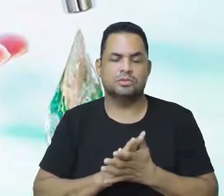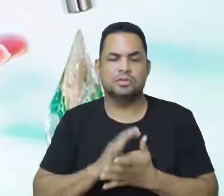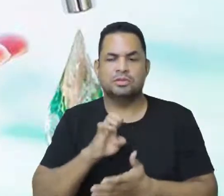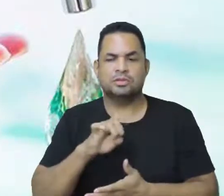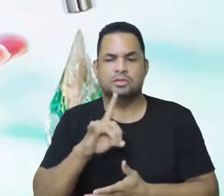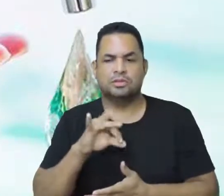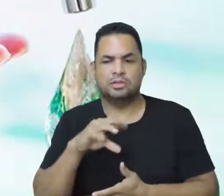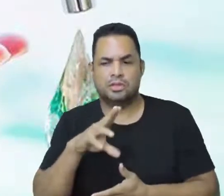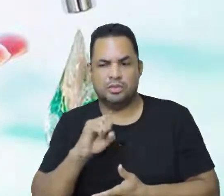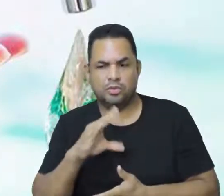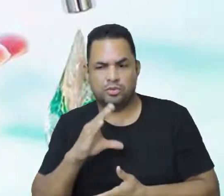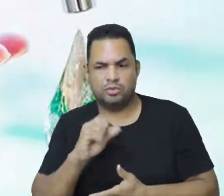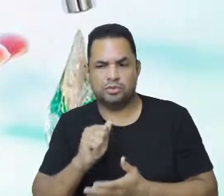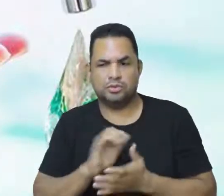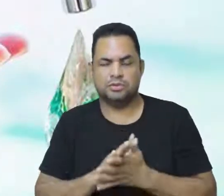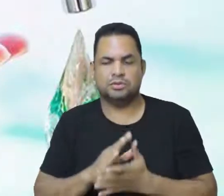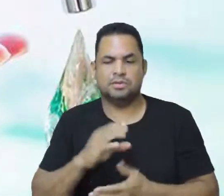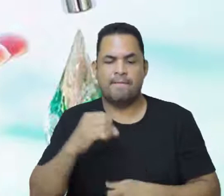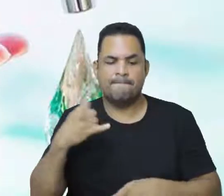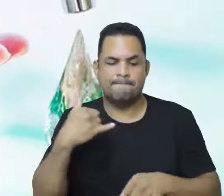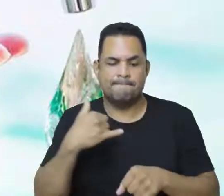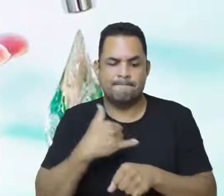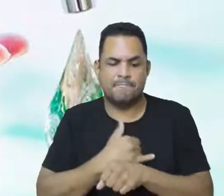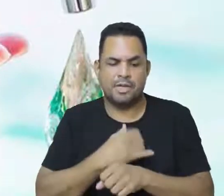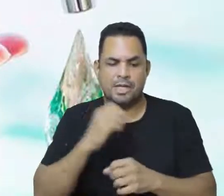siderúrgicas, as metalúrgicas,